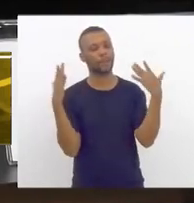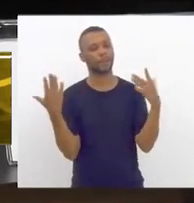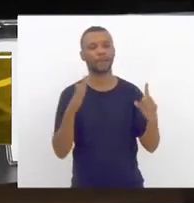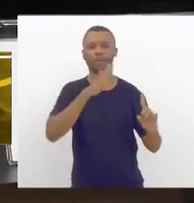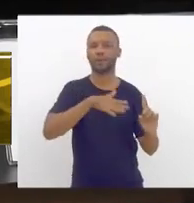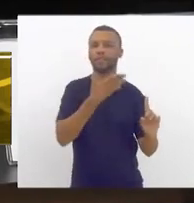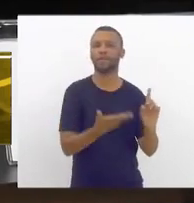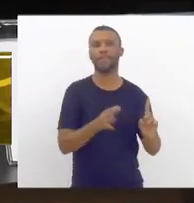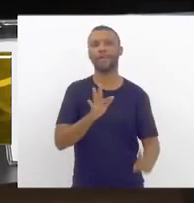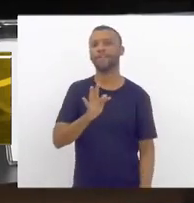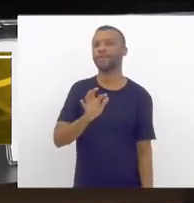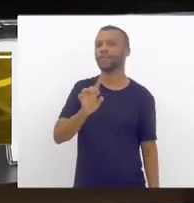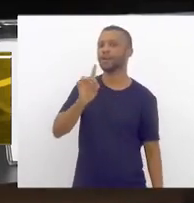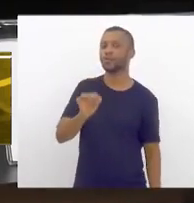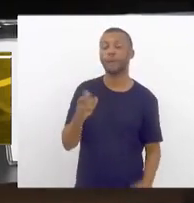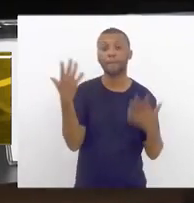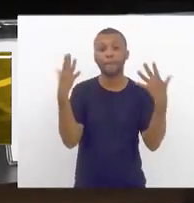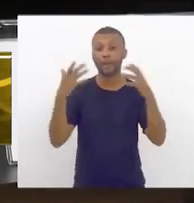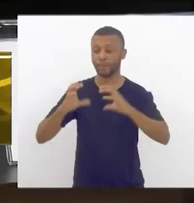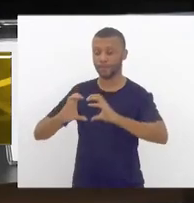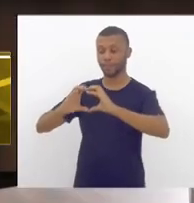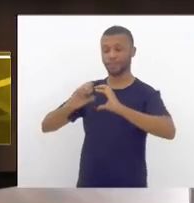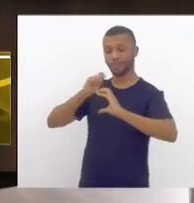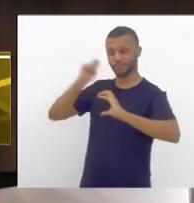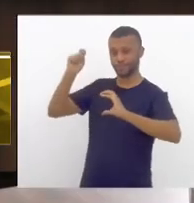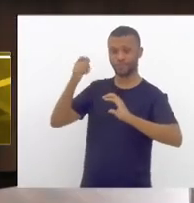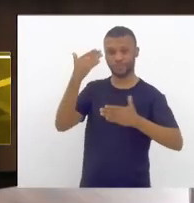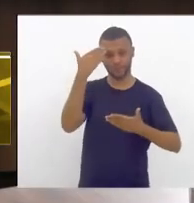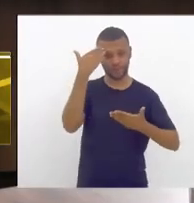parabéns à sua designação Muito obrigado